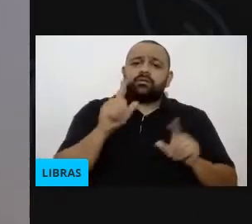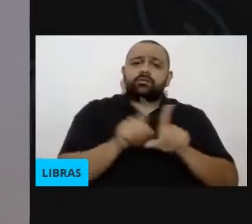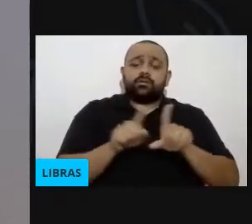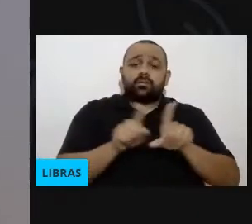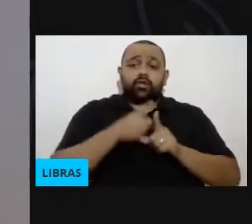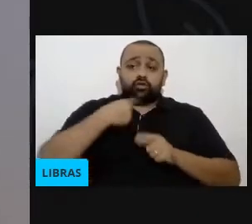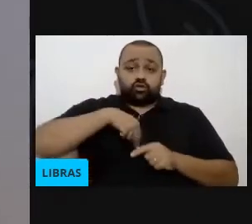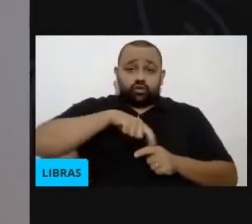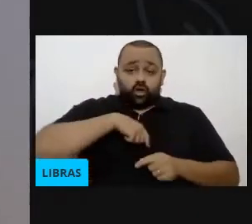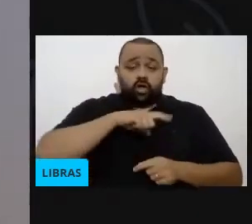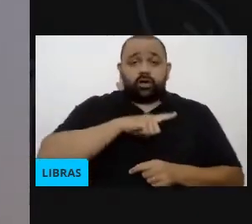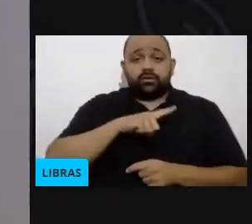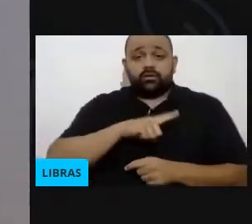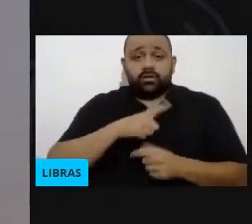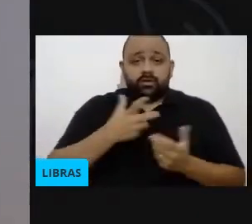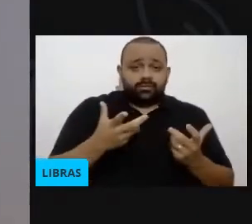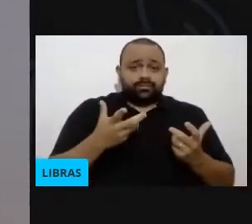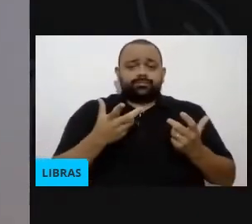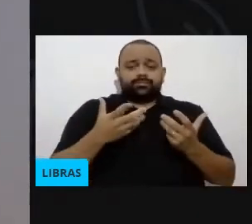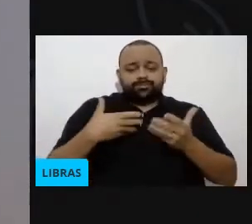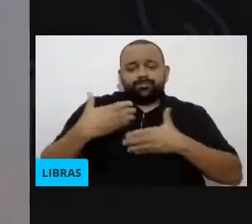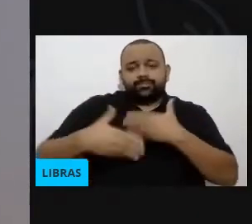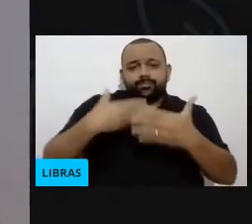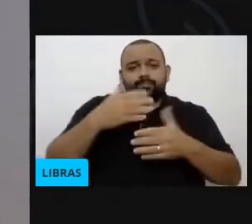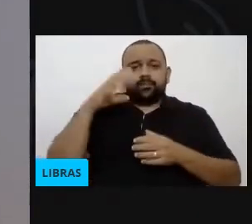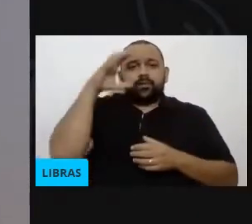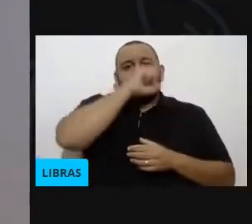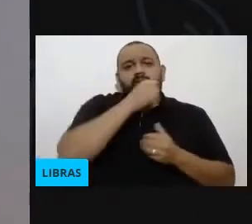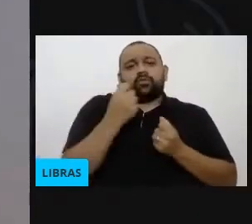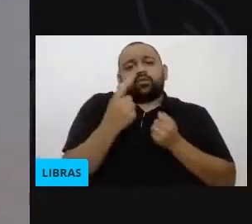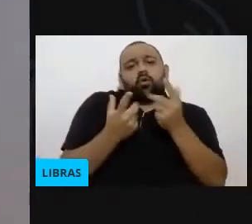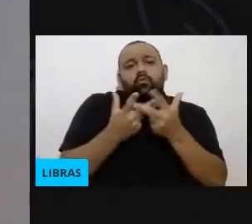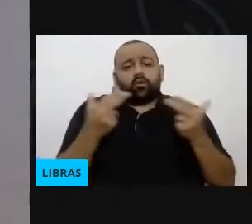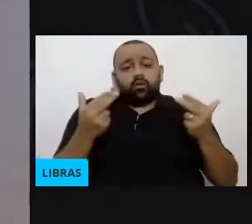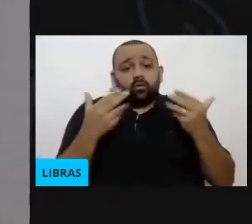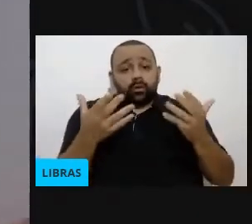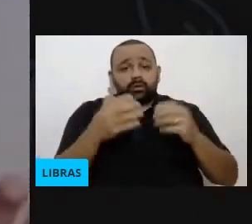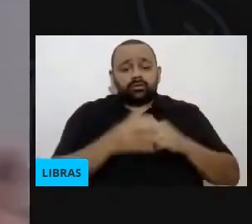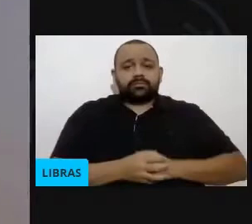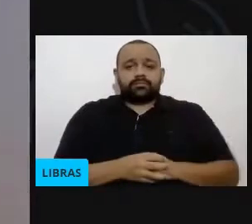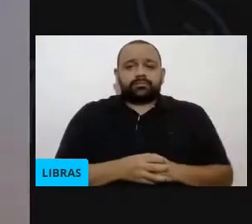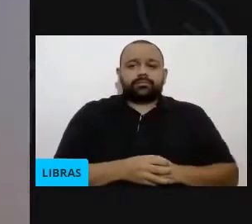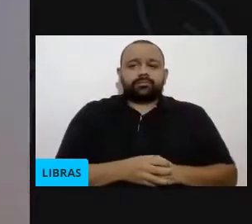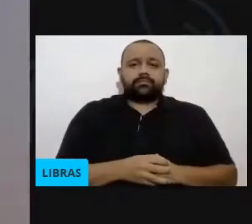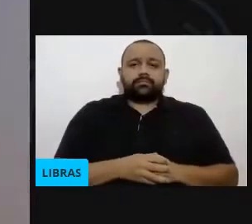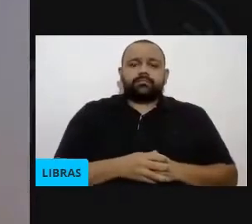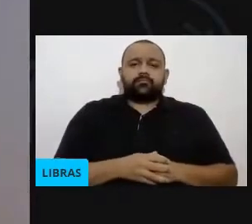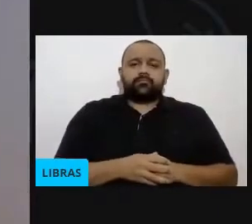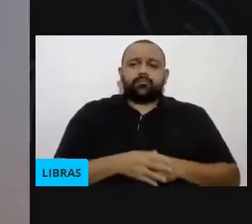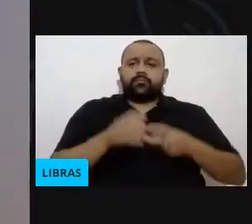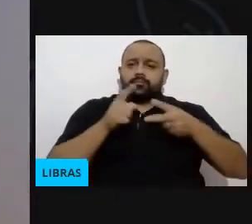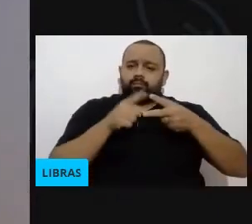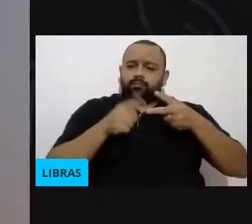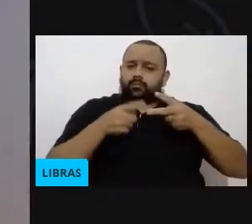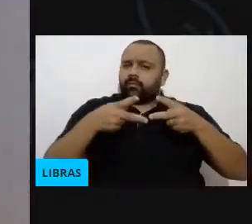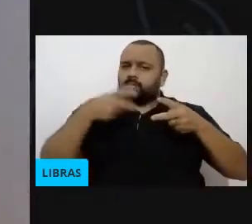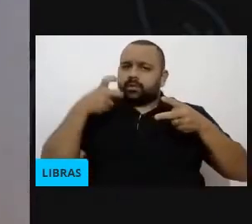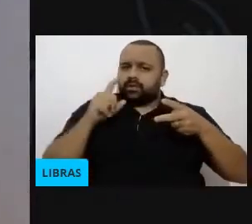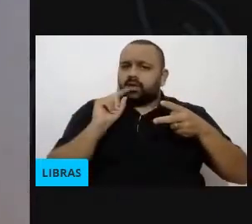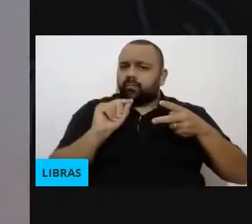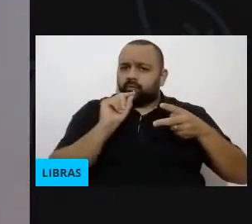que está passando por isso, que a gente aprenda alguma coisa, né? E aí 2 coisas eu observo logo, muito